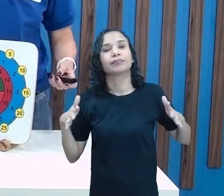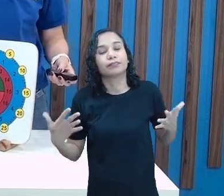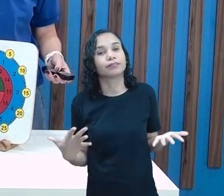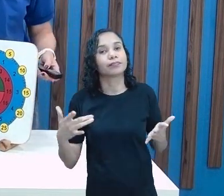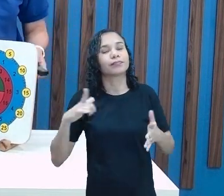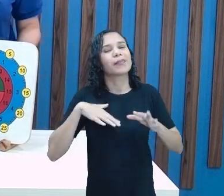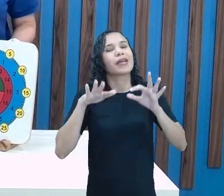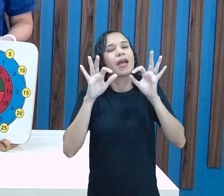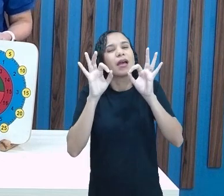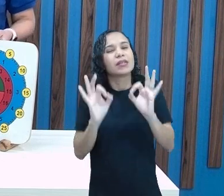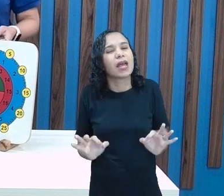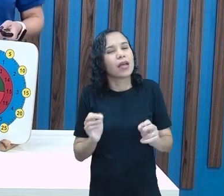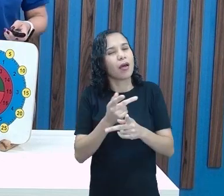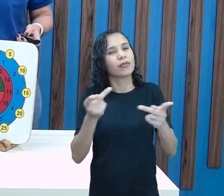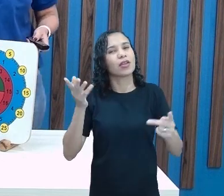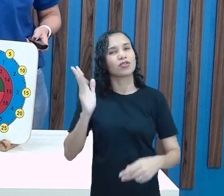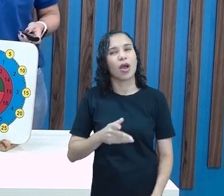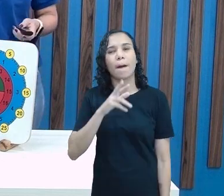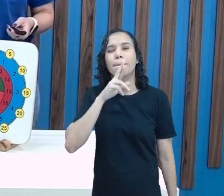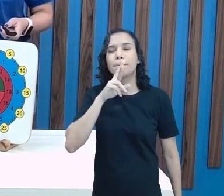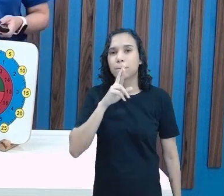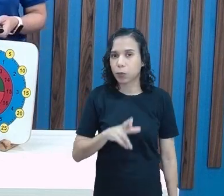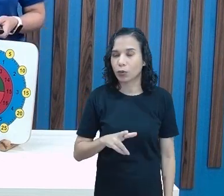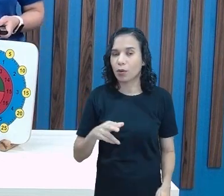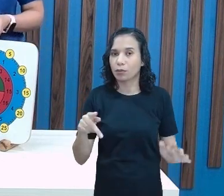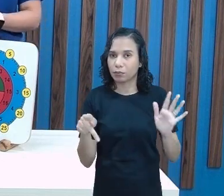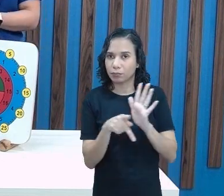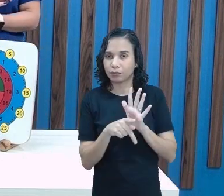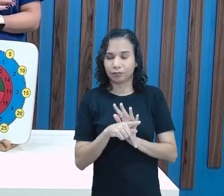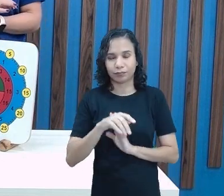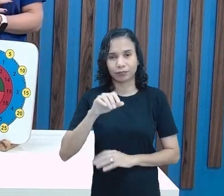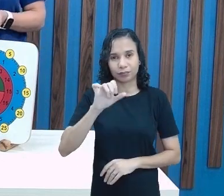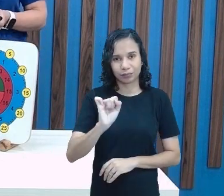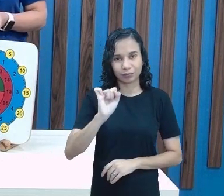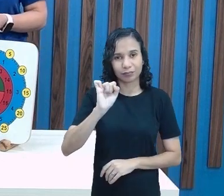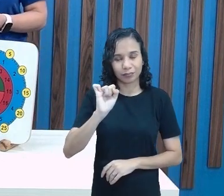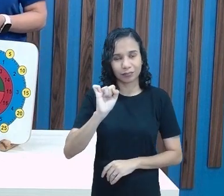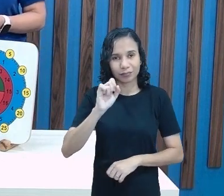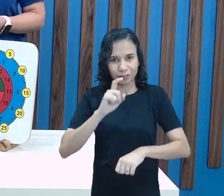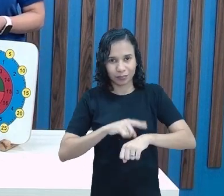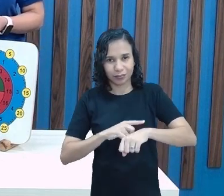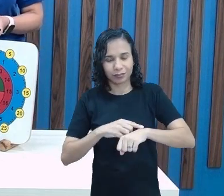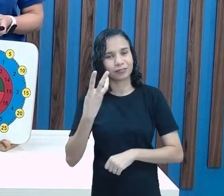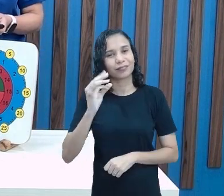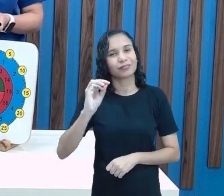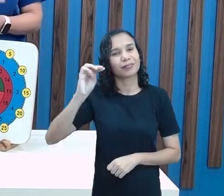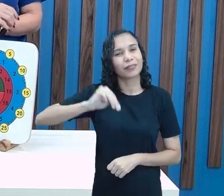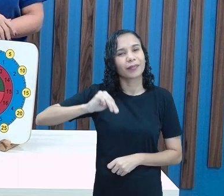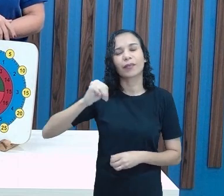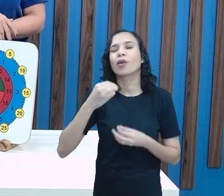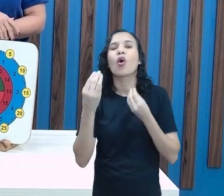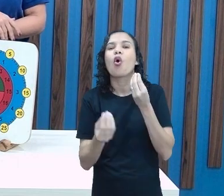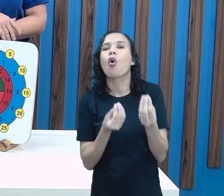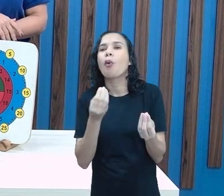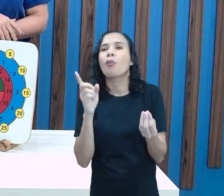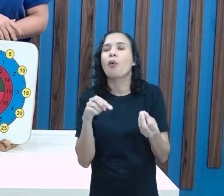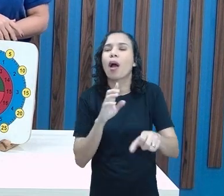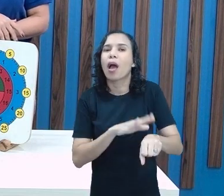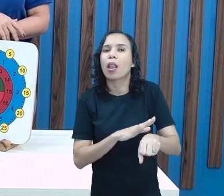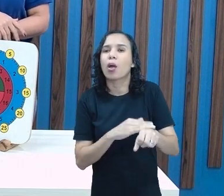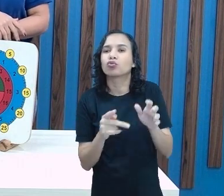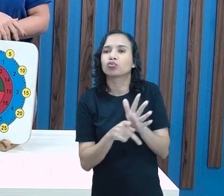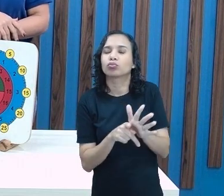eu tenho certeza que vocês já responderam exatamente 8h30. E como é que fica isso no